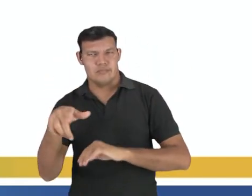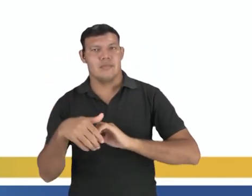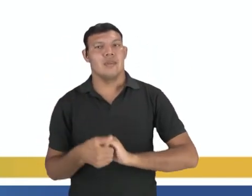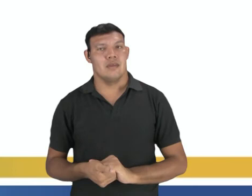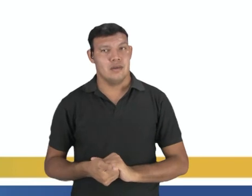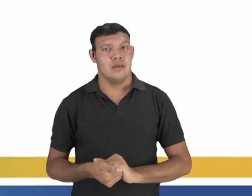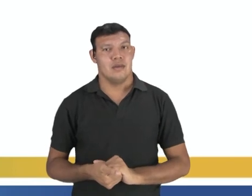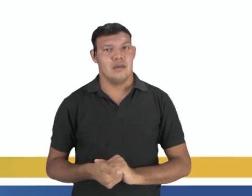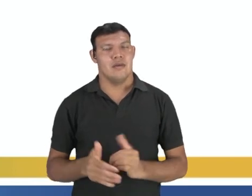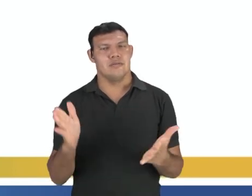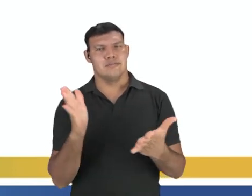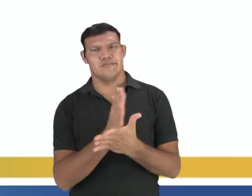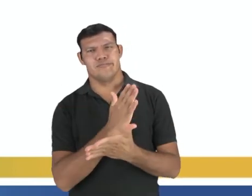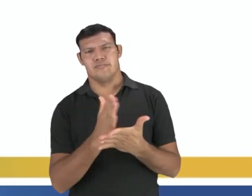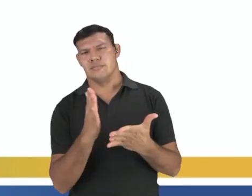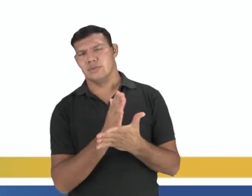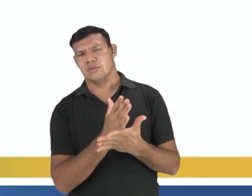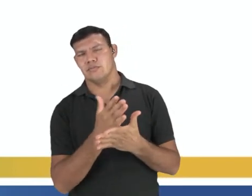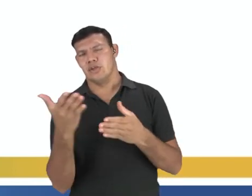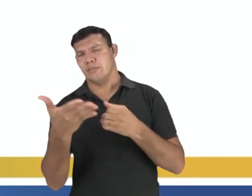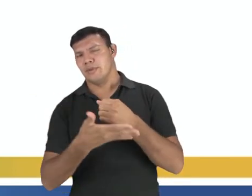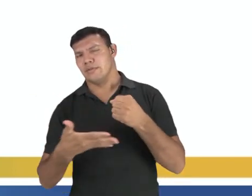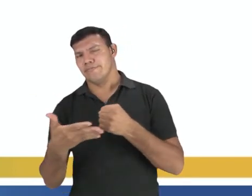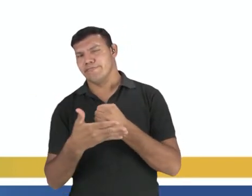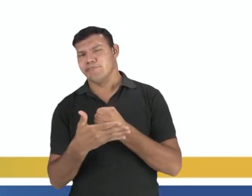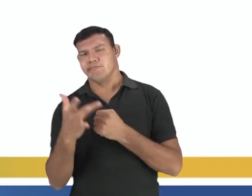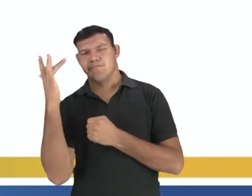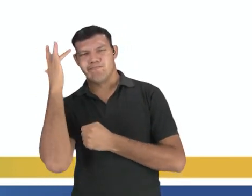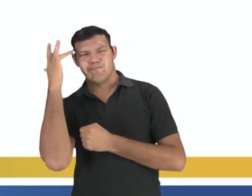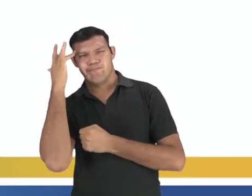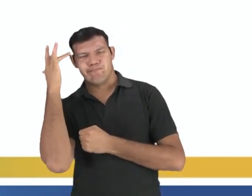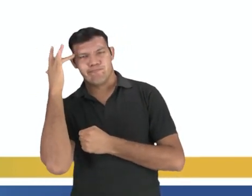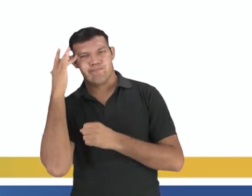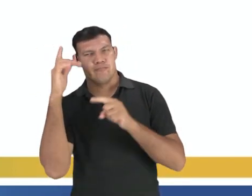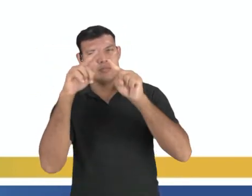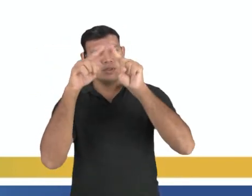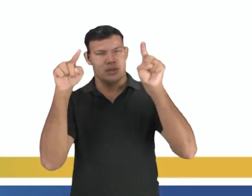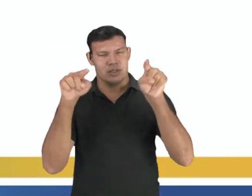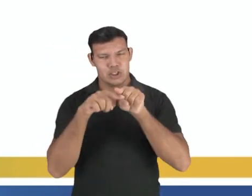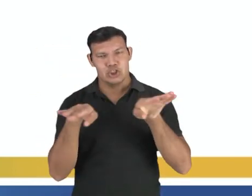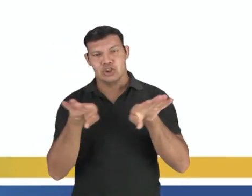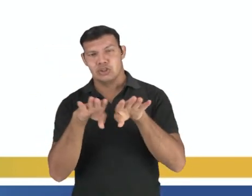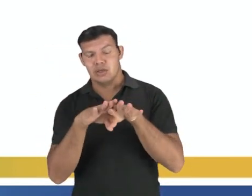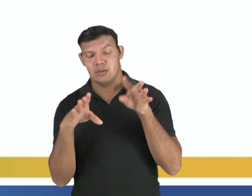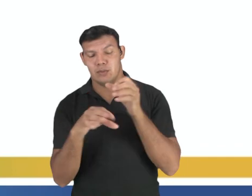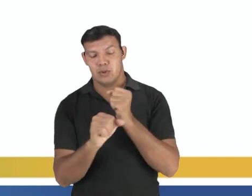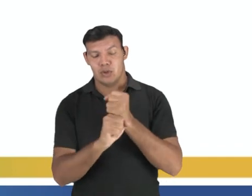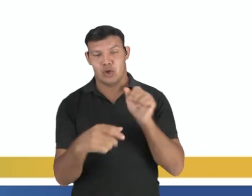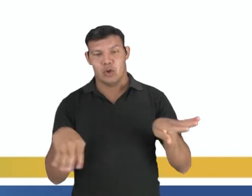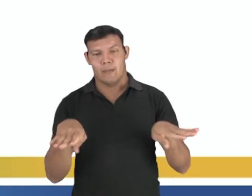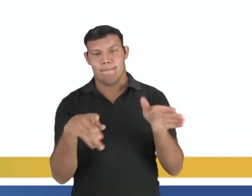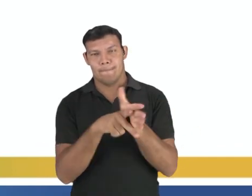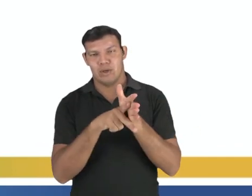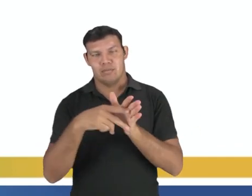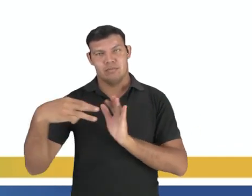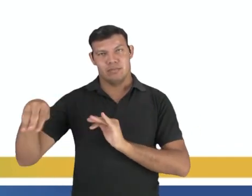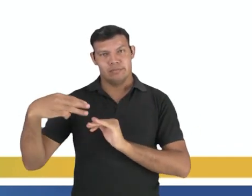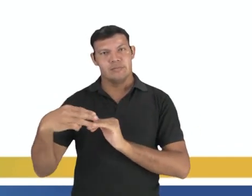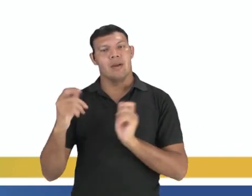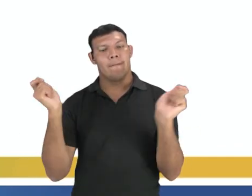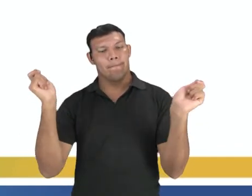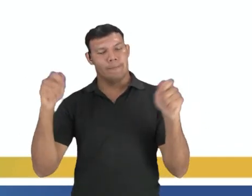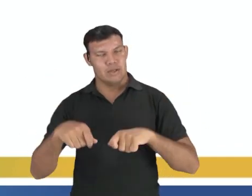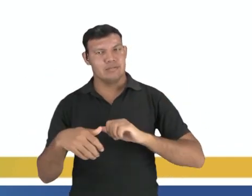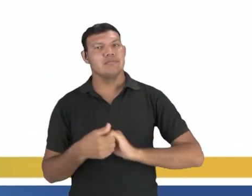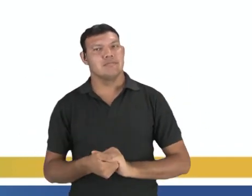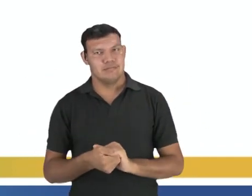base em algumas deduções geométricas e cálculos matemáticos, conseguimos calcular